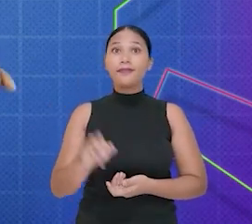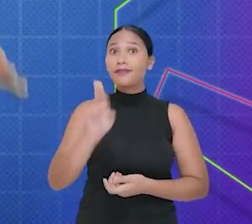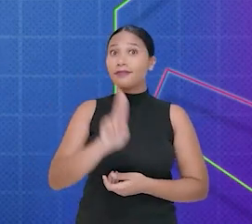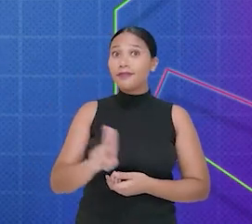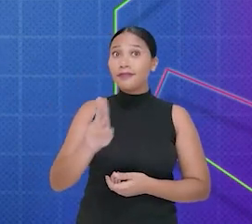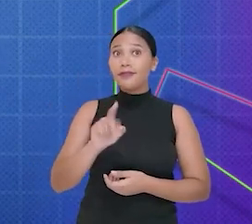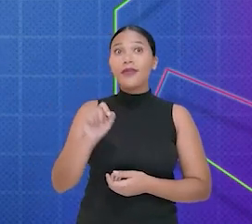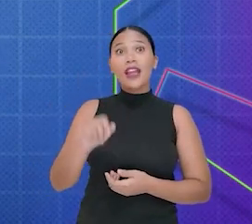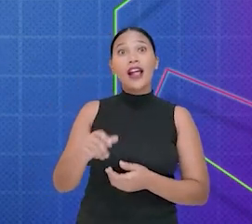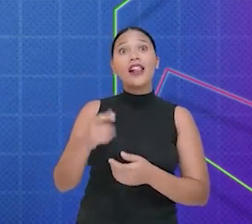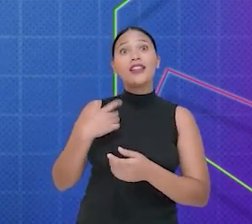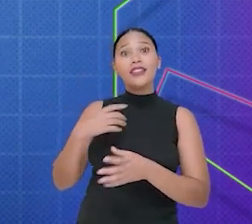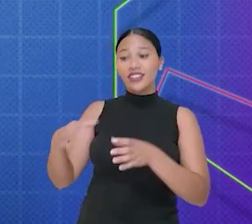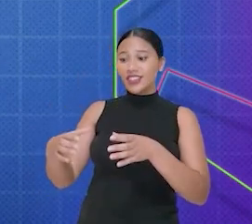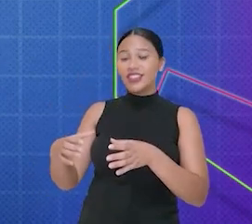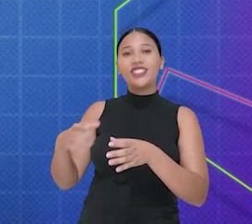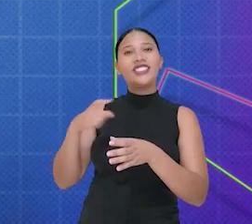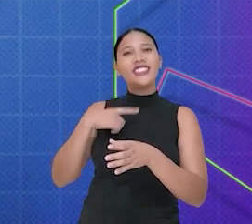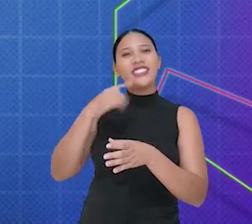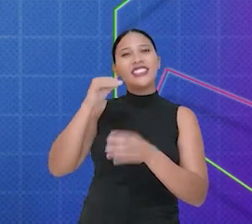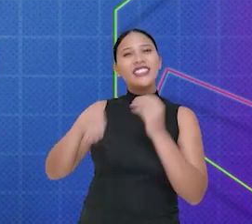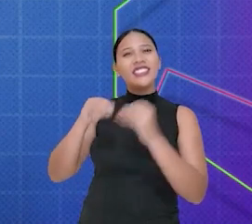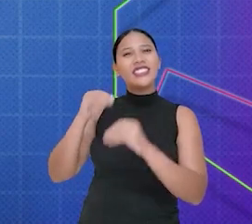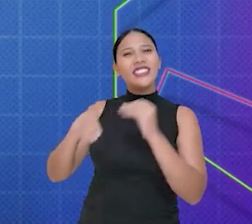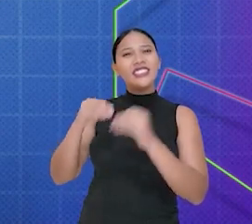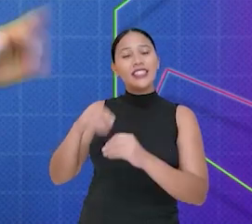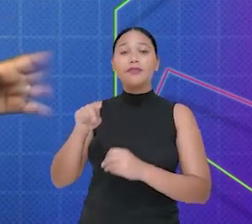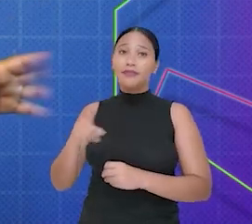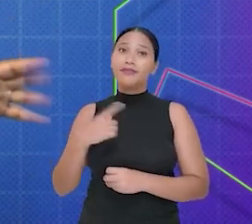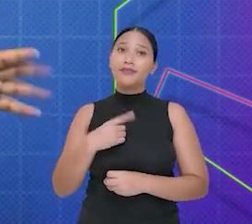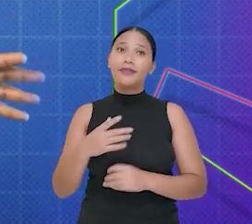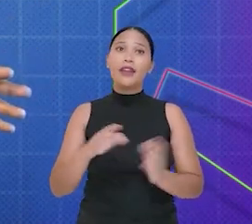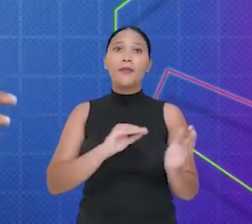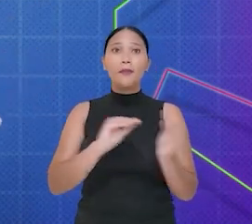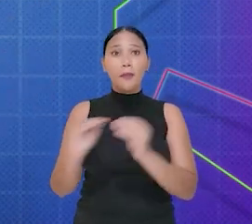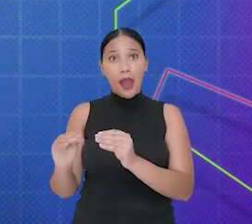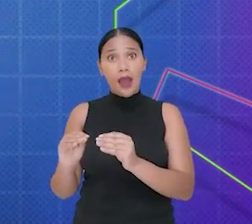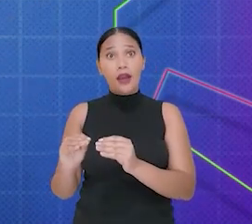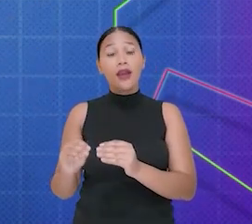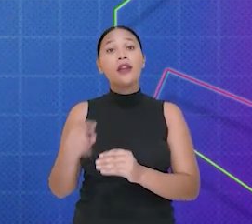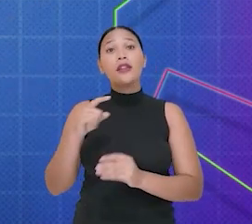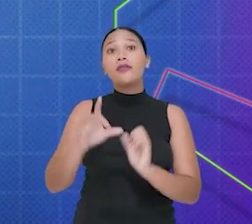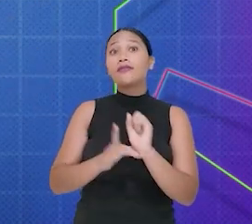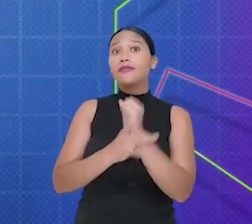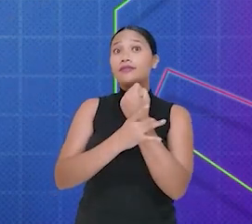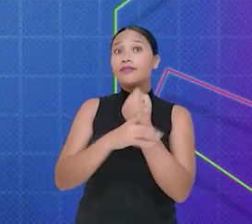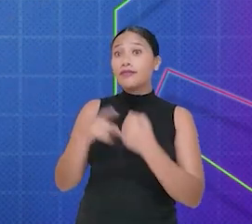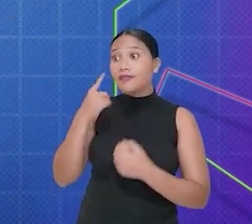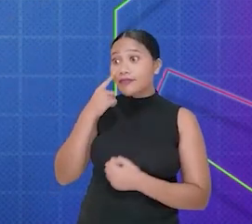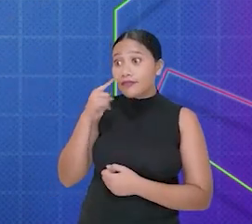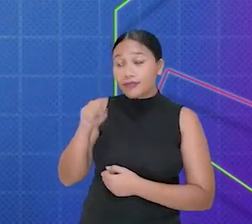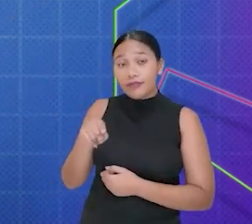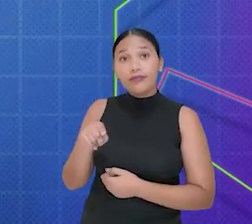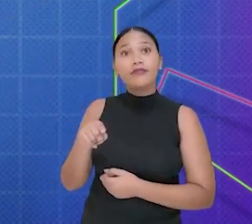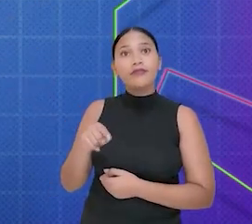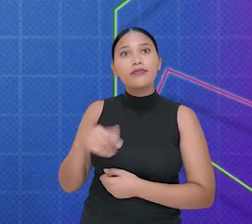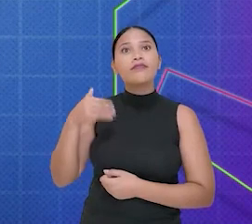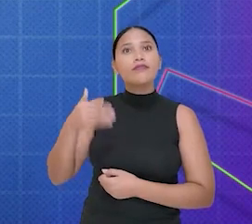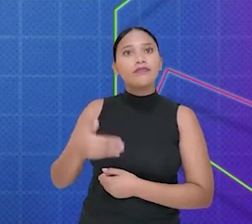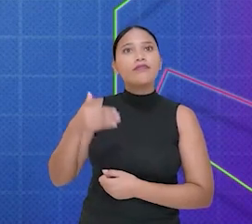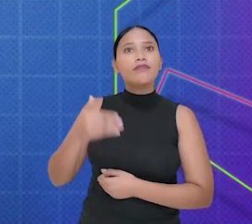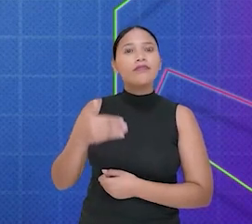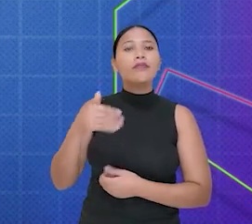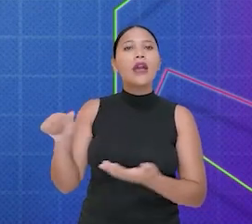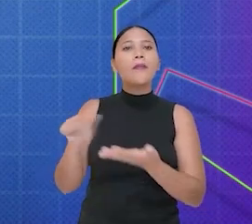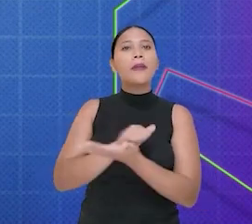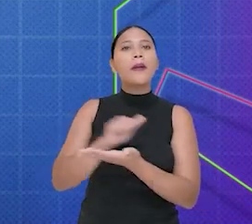mais. Use a lixeira. Quando você exclui um arquivo, ele geralmente é movido para a lixeira. Certifique-se de verificar a